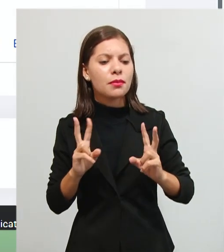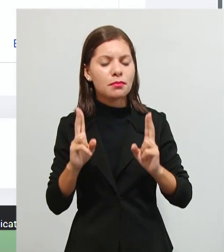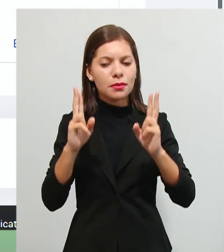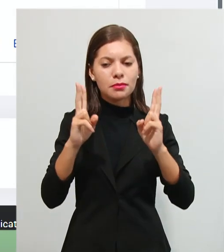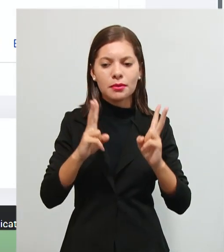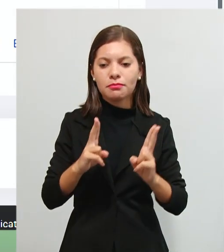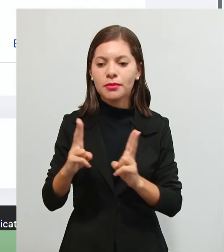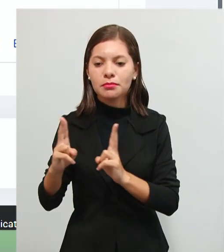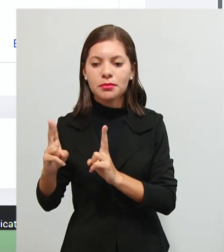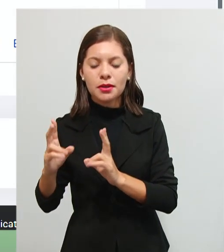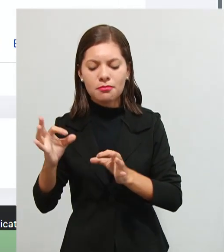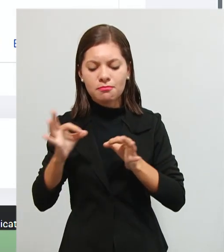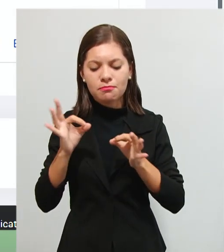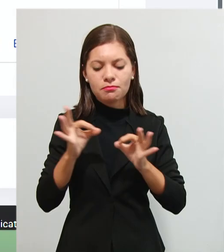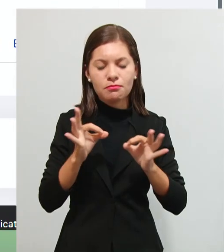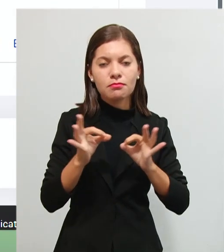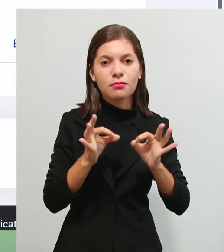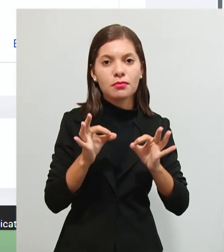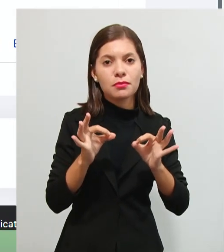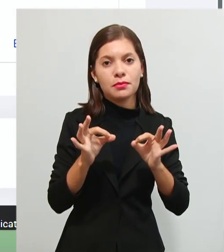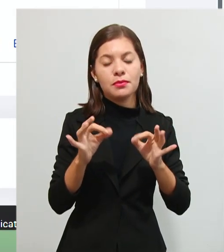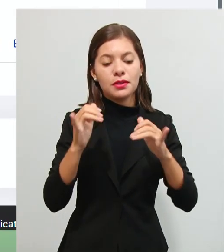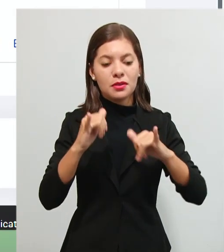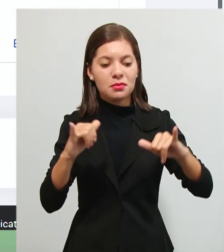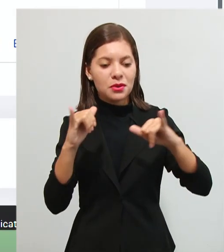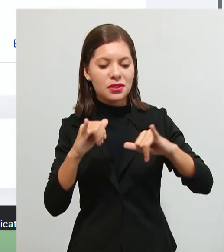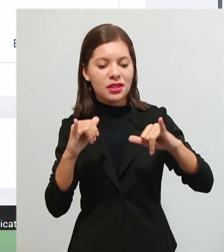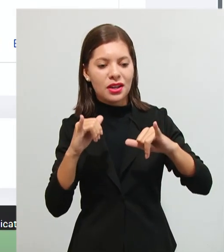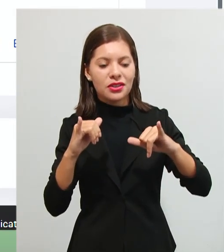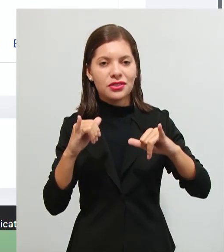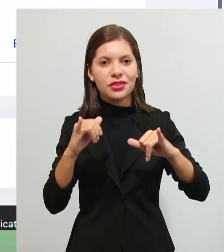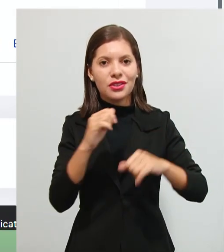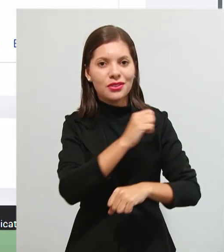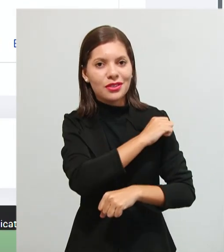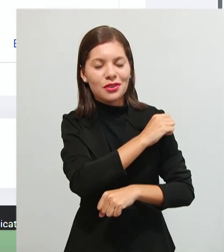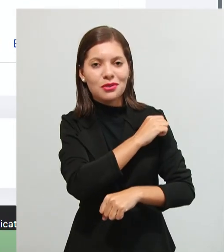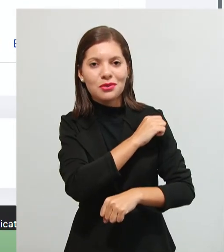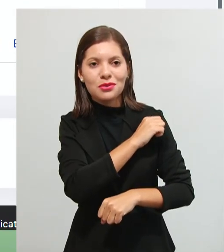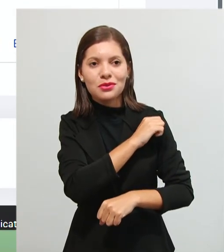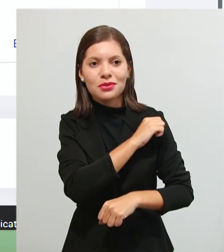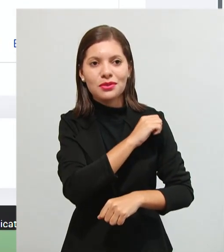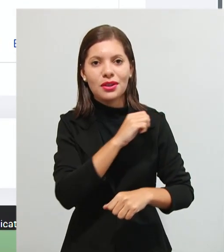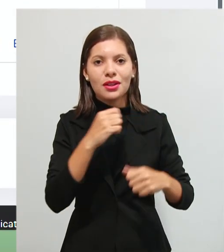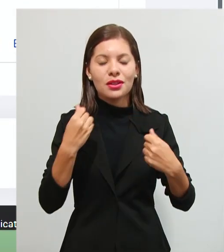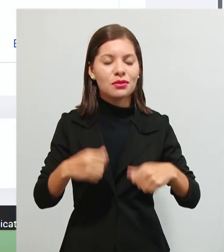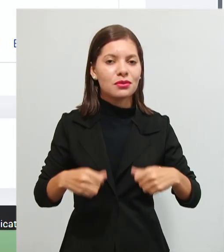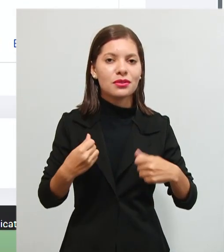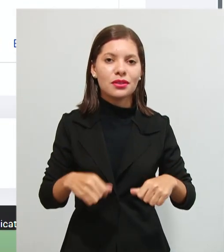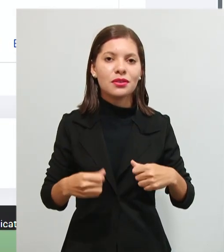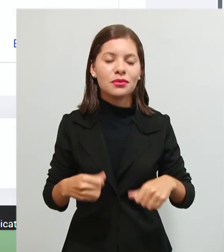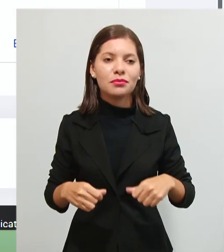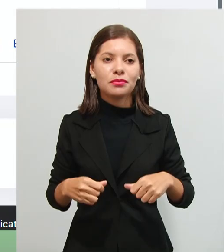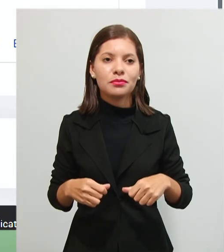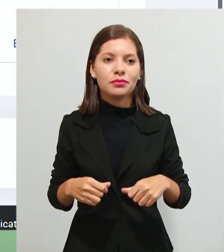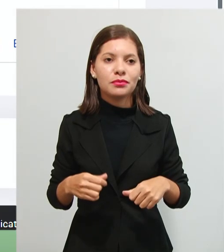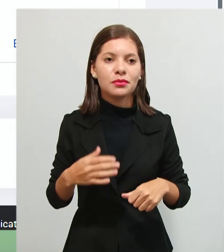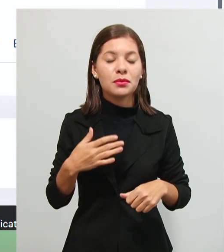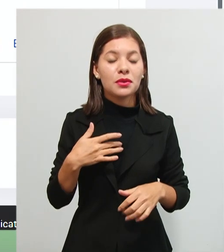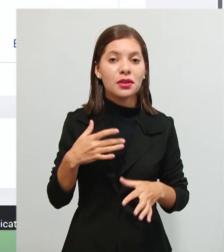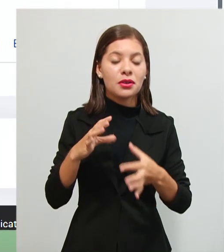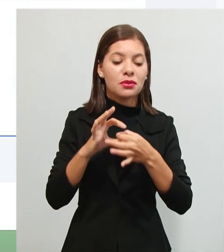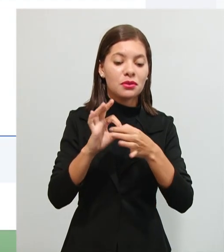dele. Mas a postagem de outros, ele não consegue fazer edição, apareceu somente porque eu tenho a permissão de